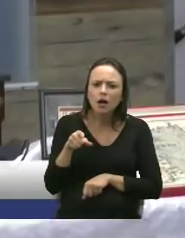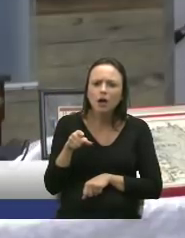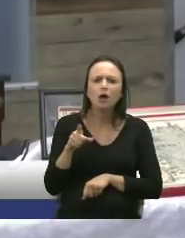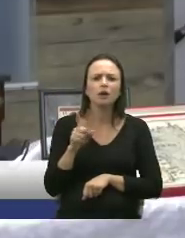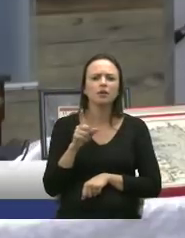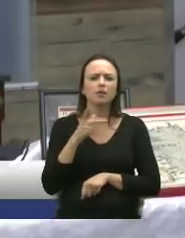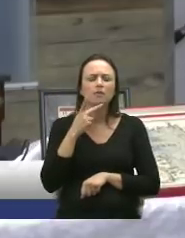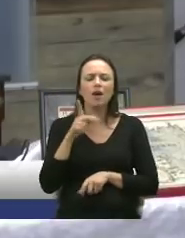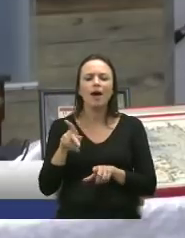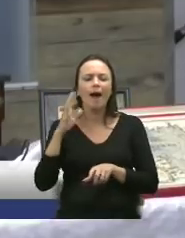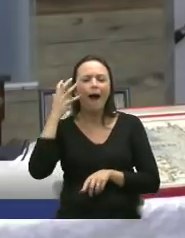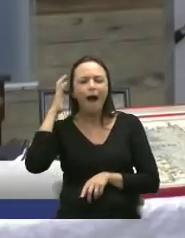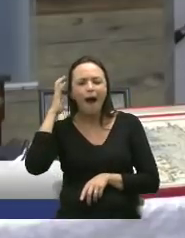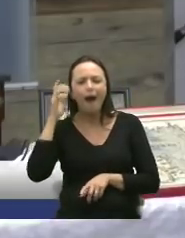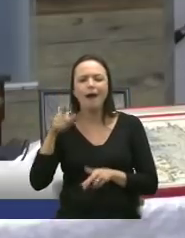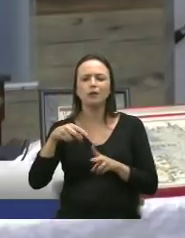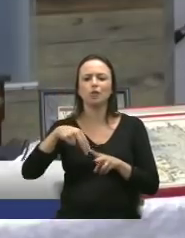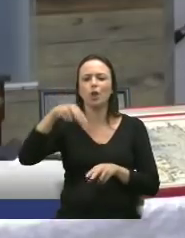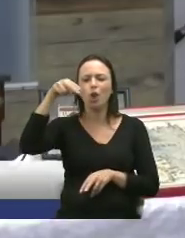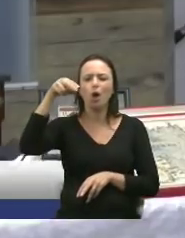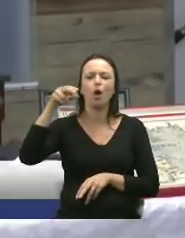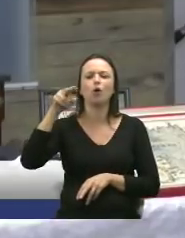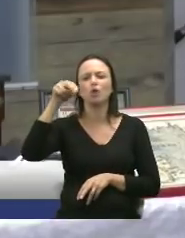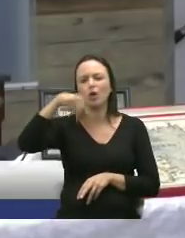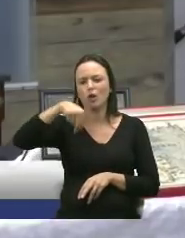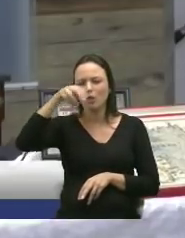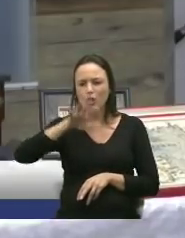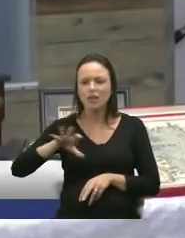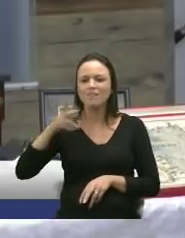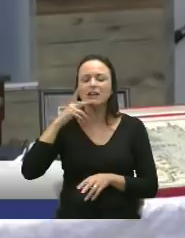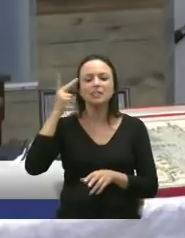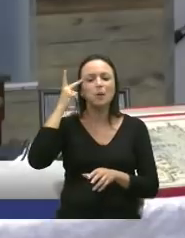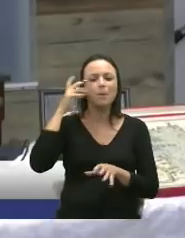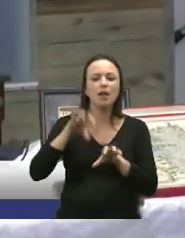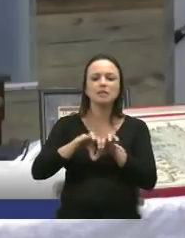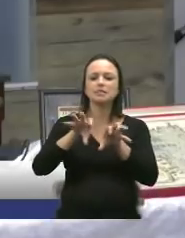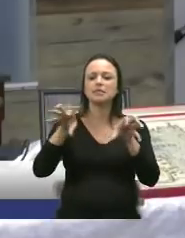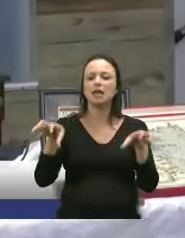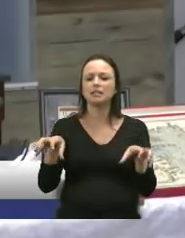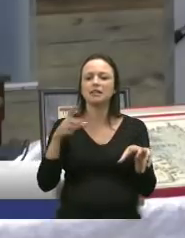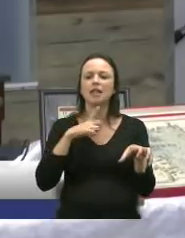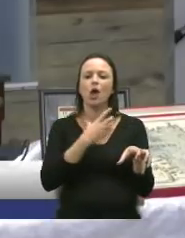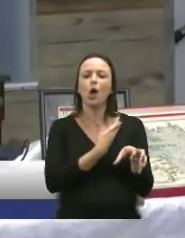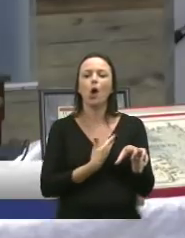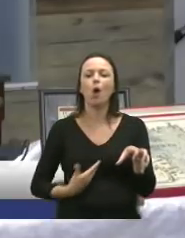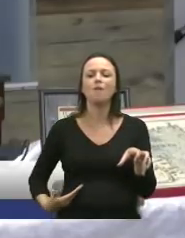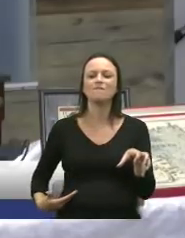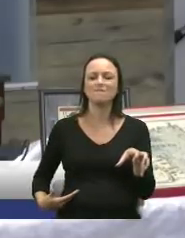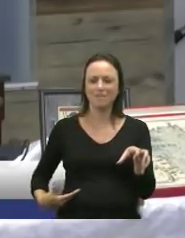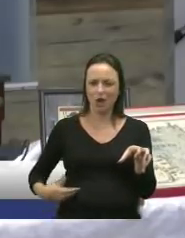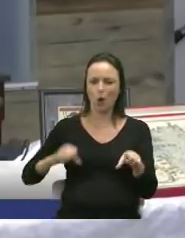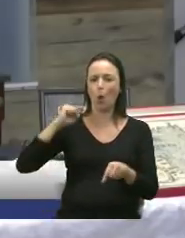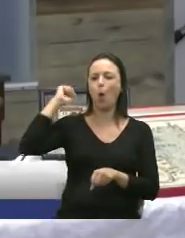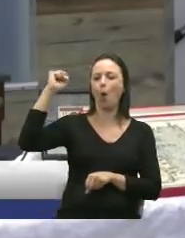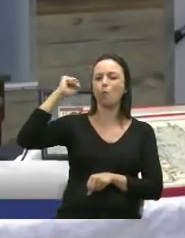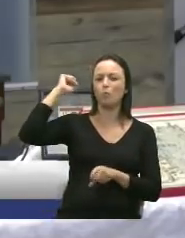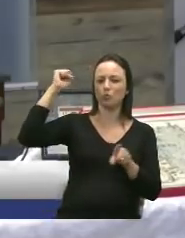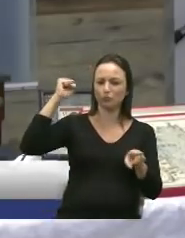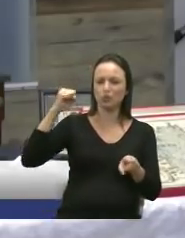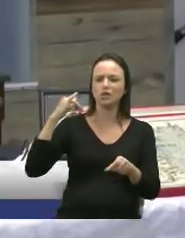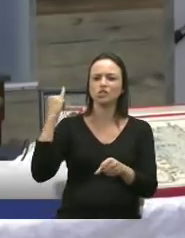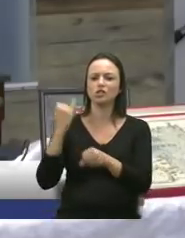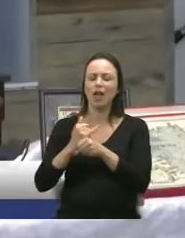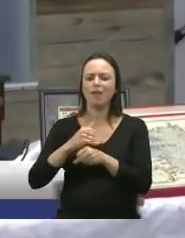do Norte e Nordeste que São Paulo era separatista e São Paulo tinha um governo comunista de um chefe chamado